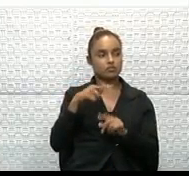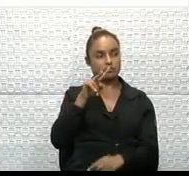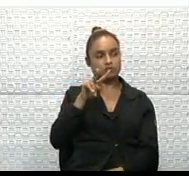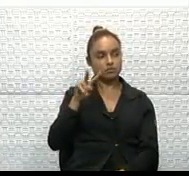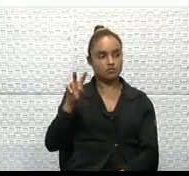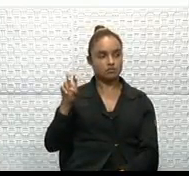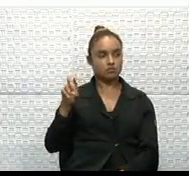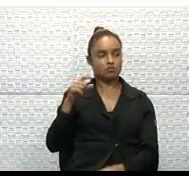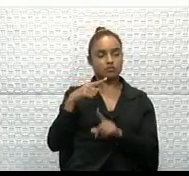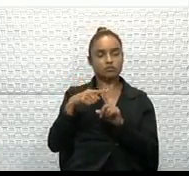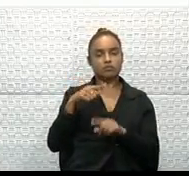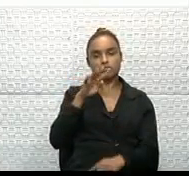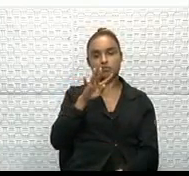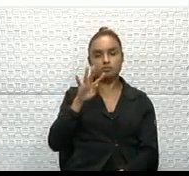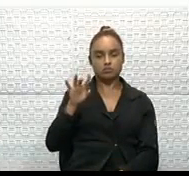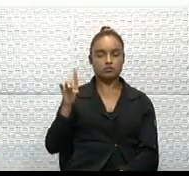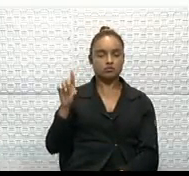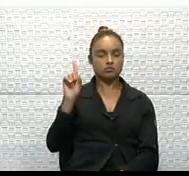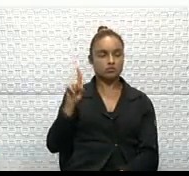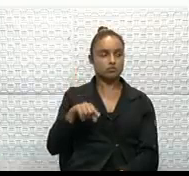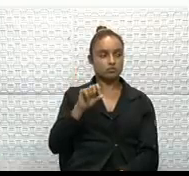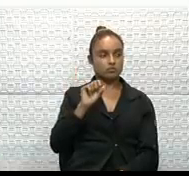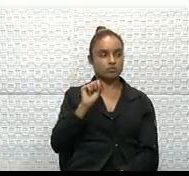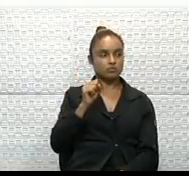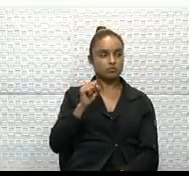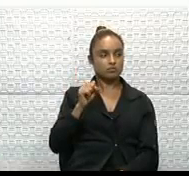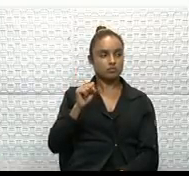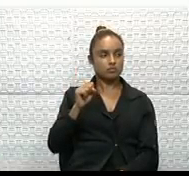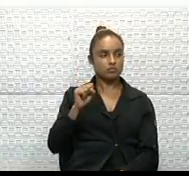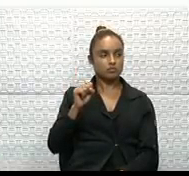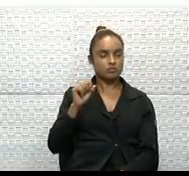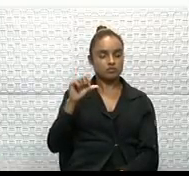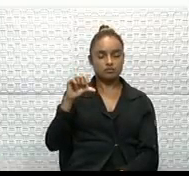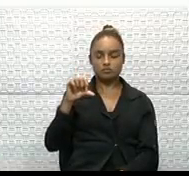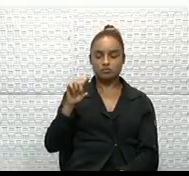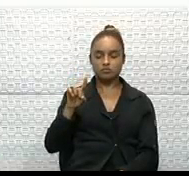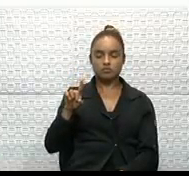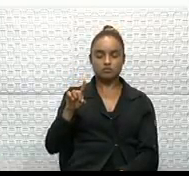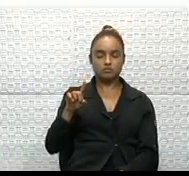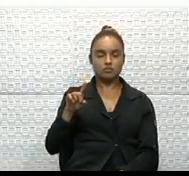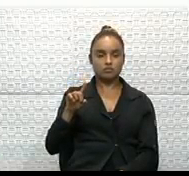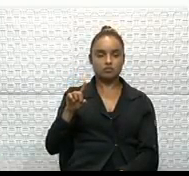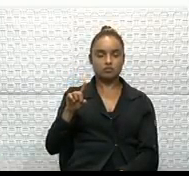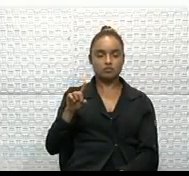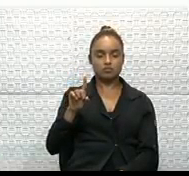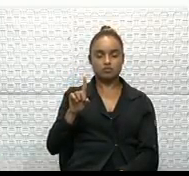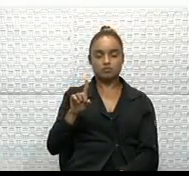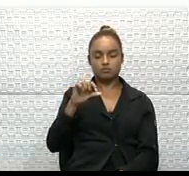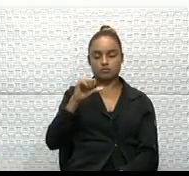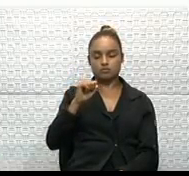225 mais 441 resulta em 891. 57 ao quadrado,